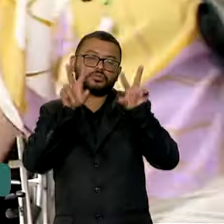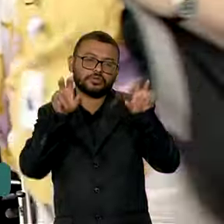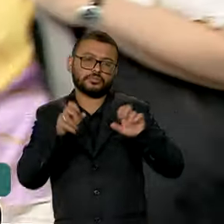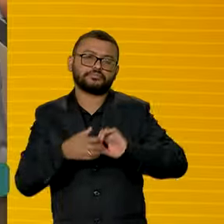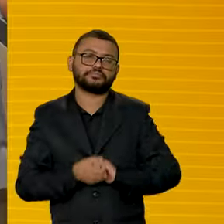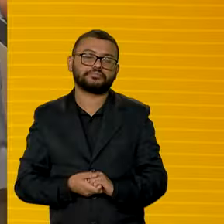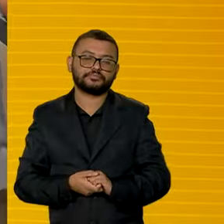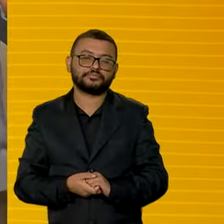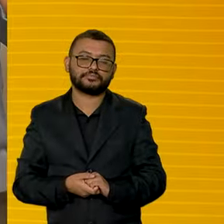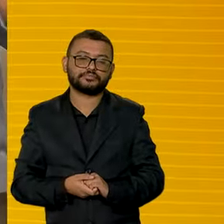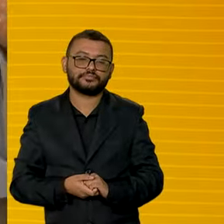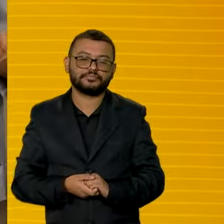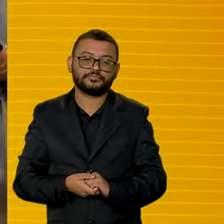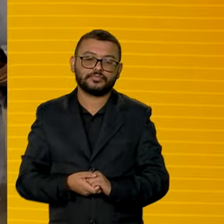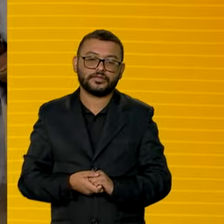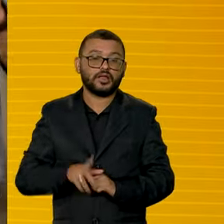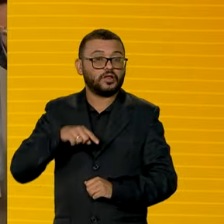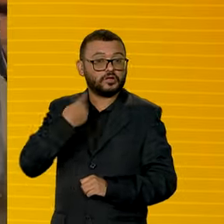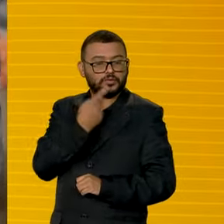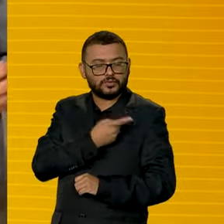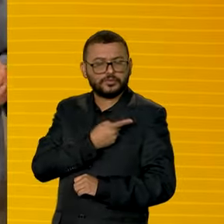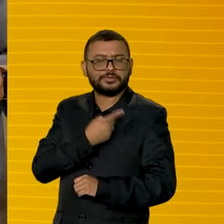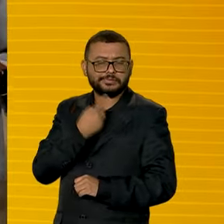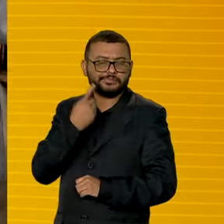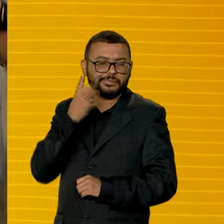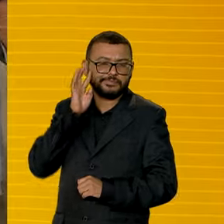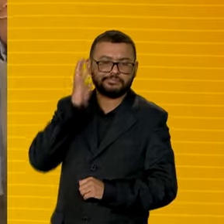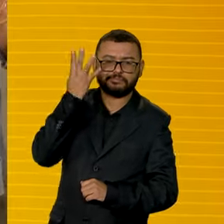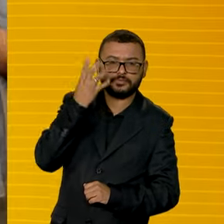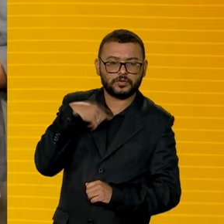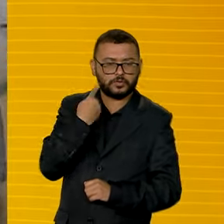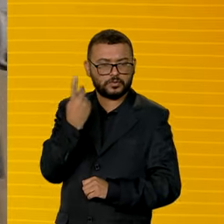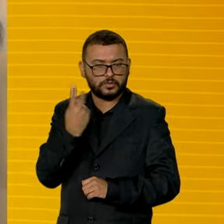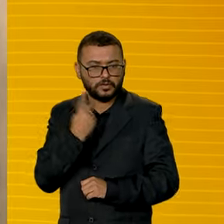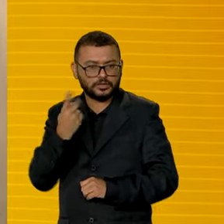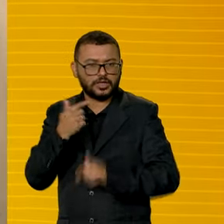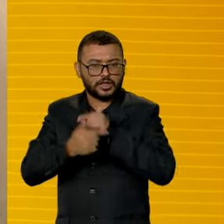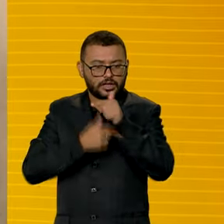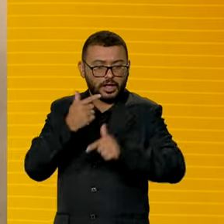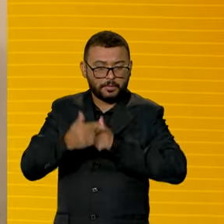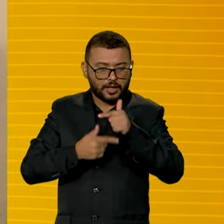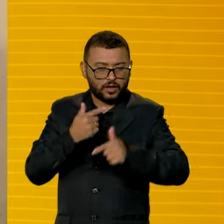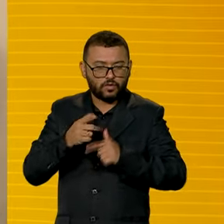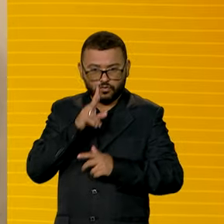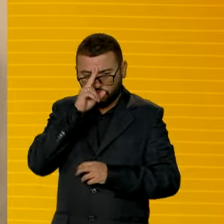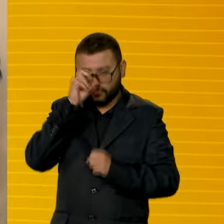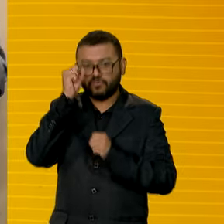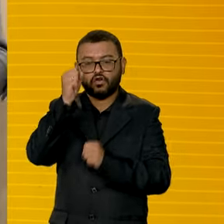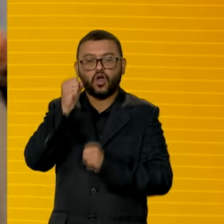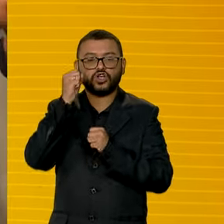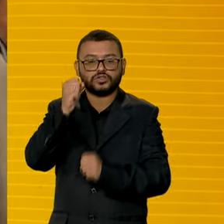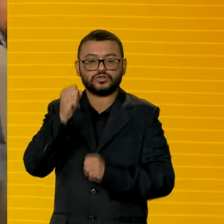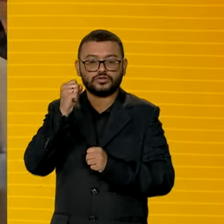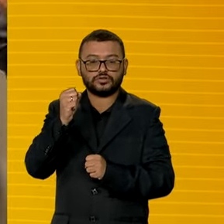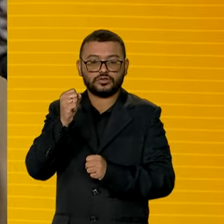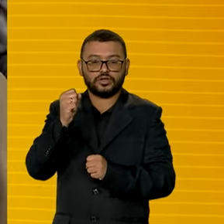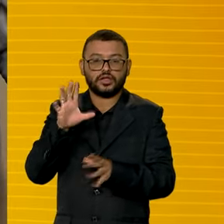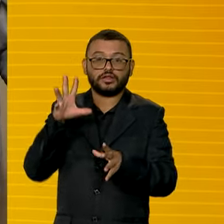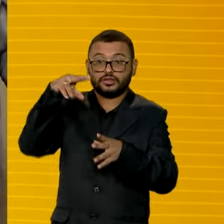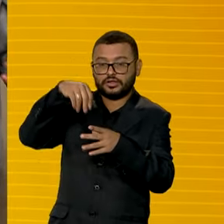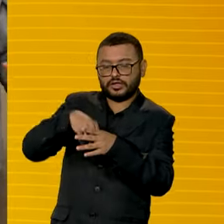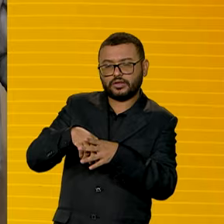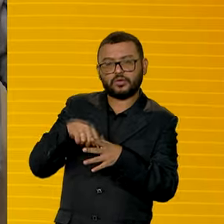assunto. Julgamos que era fundamental que nós tivéssemos uma presença forte dentro das